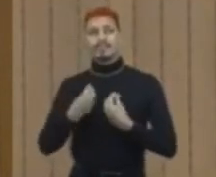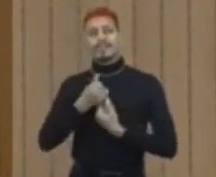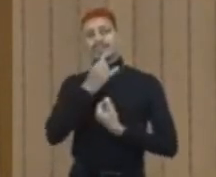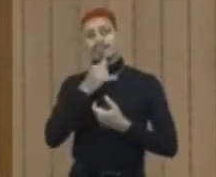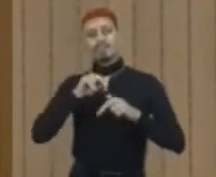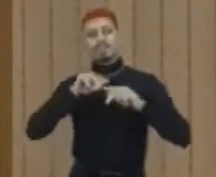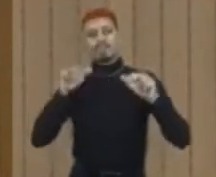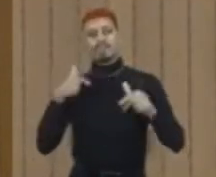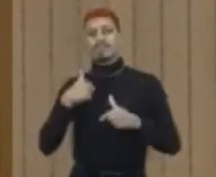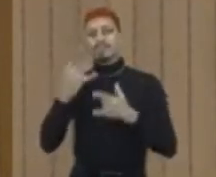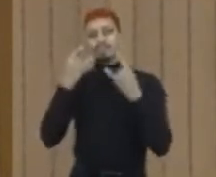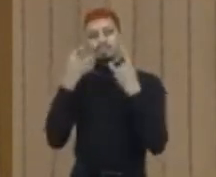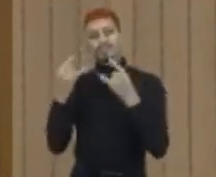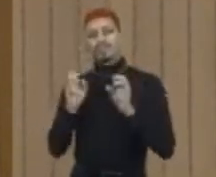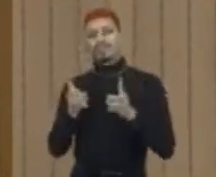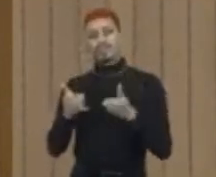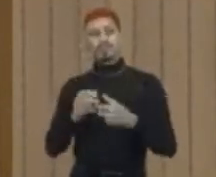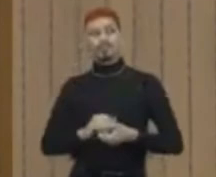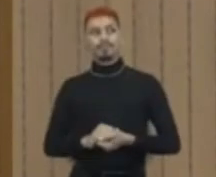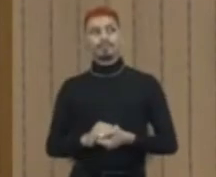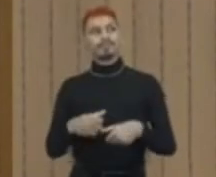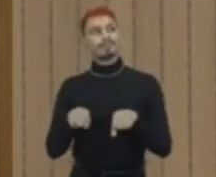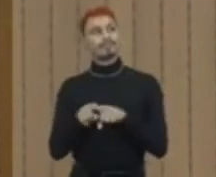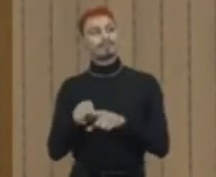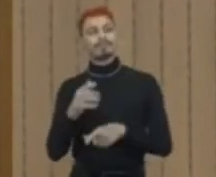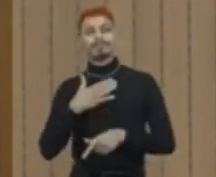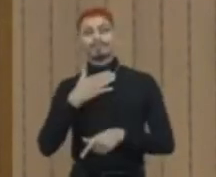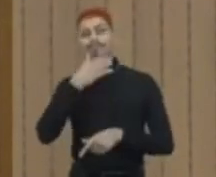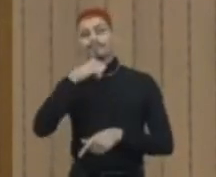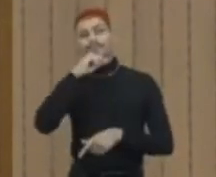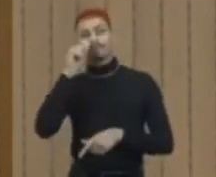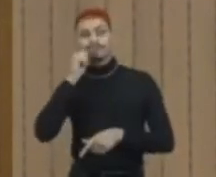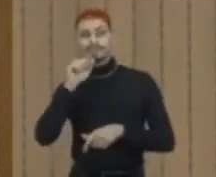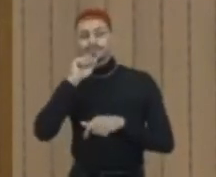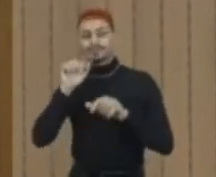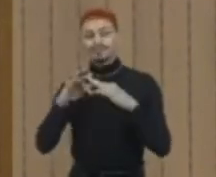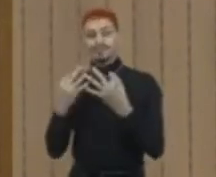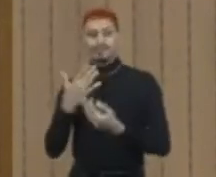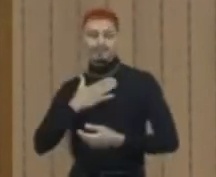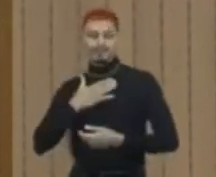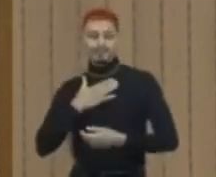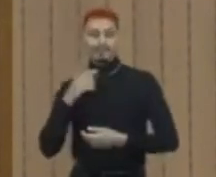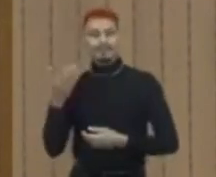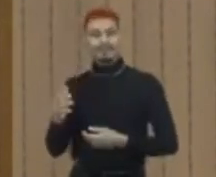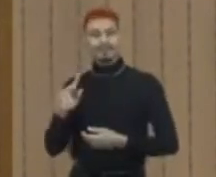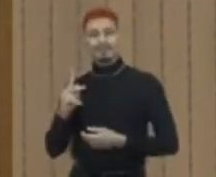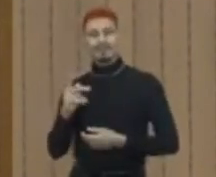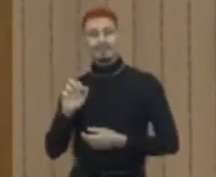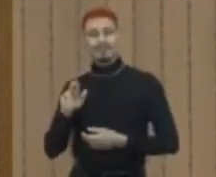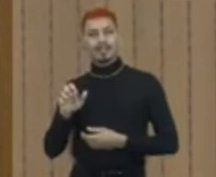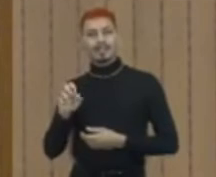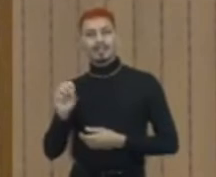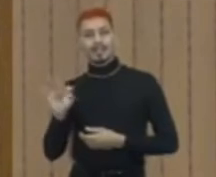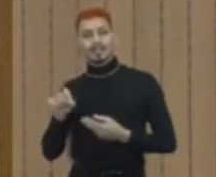que eu sempre admiro e vou sempre admirar. Também meus pais, que sempre me deram esse apoio, meus pais Ernesto e